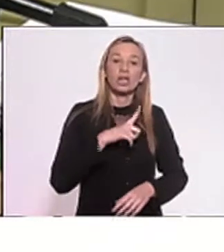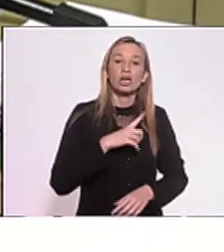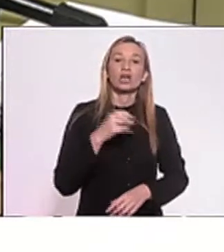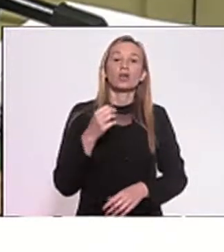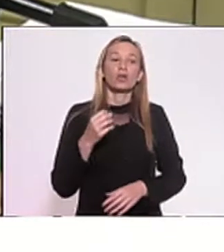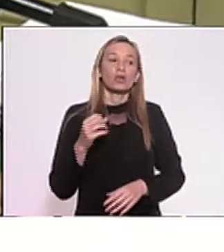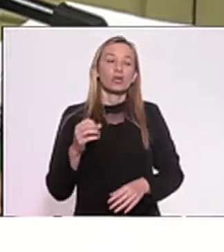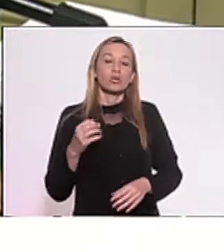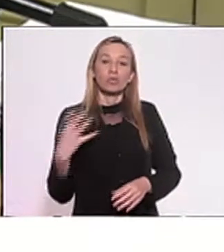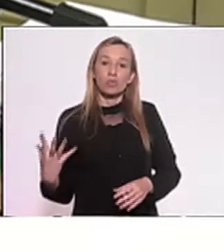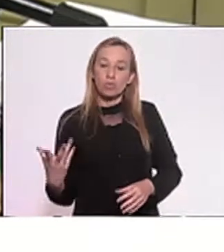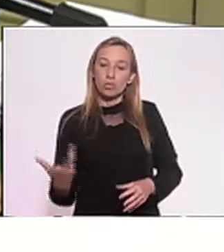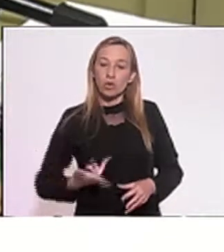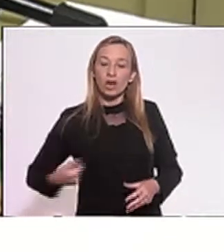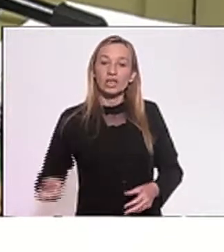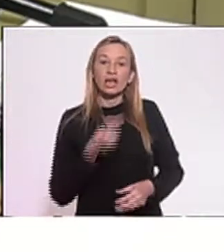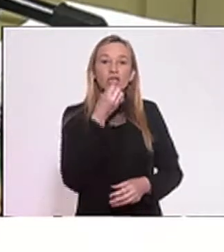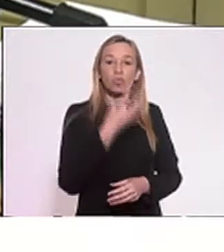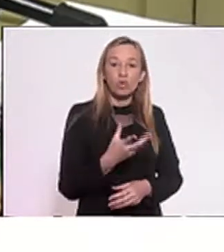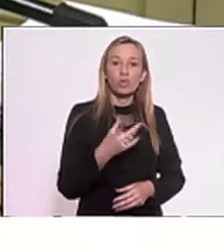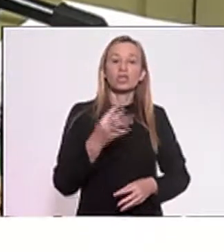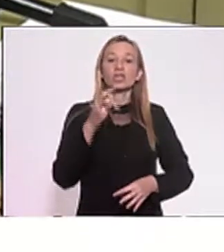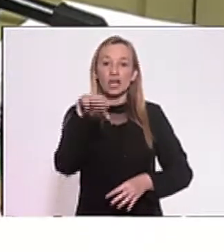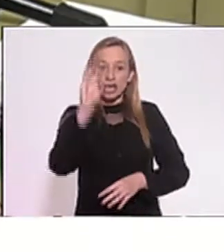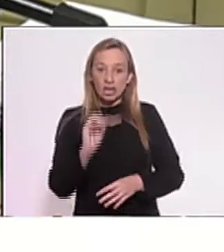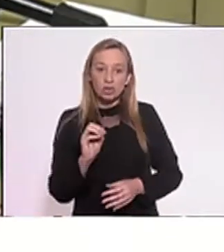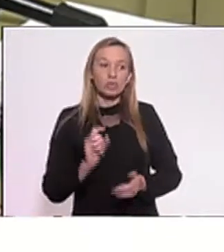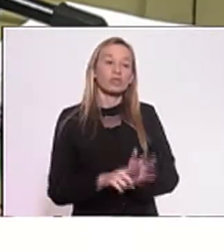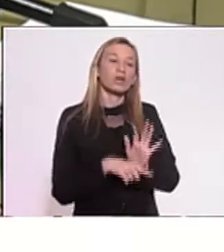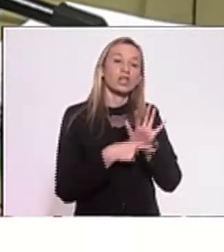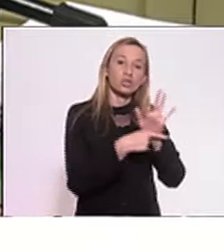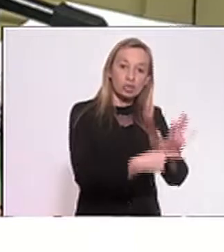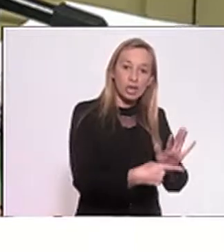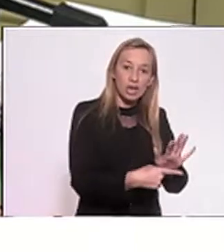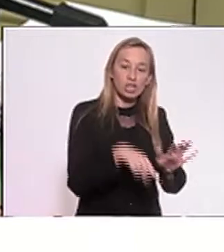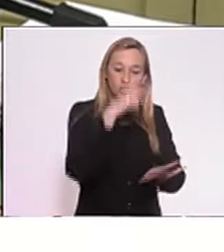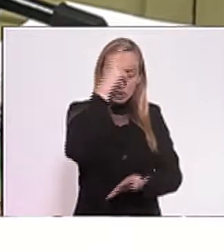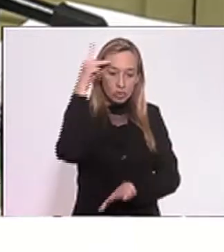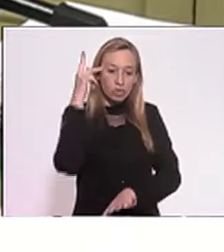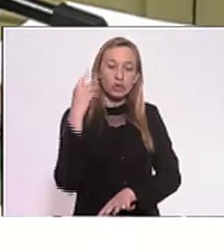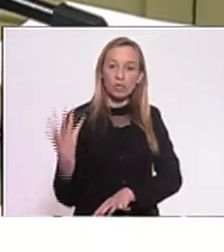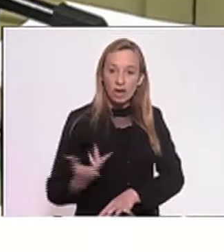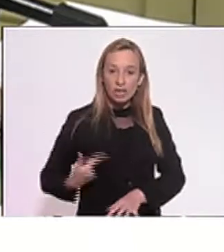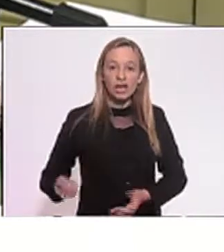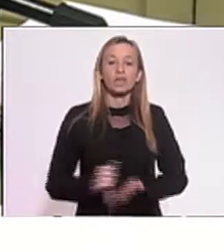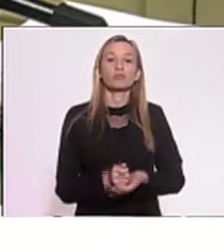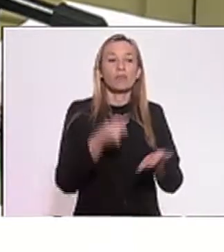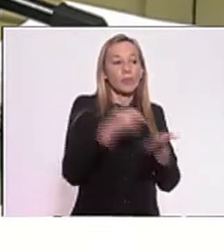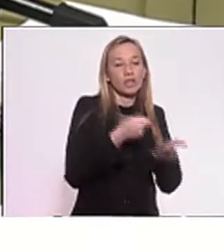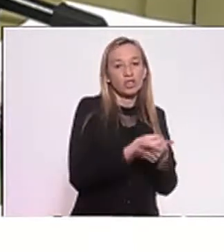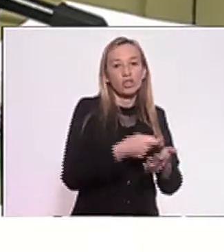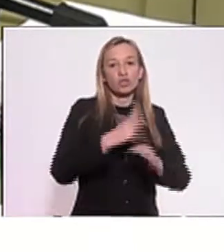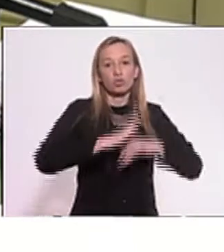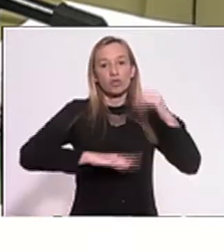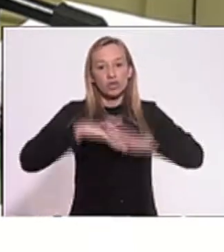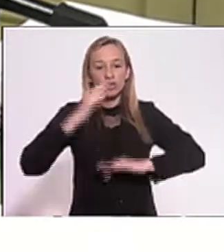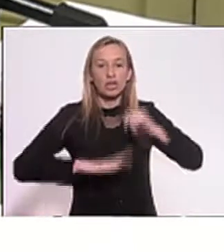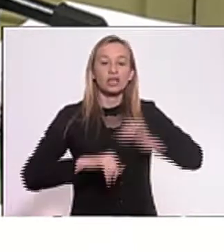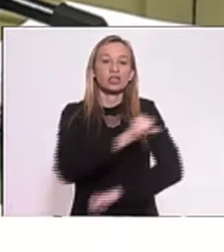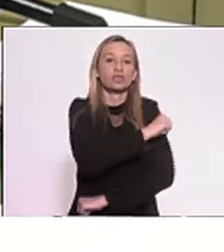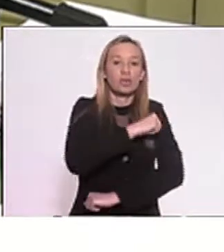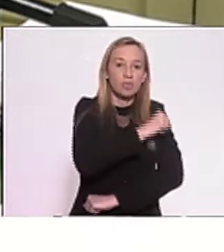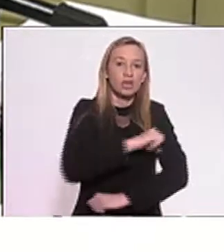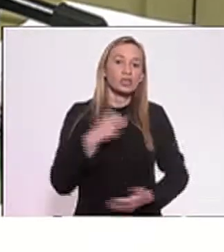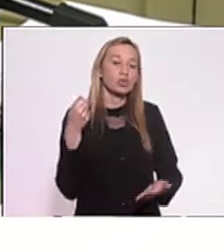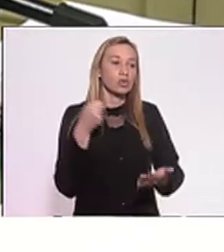técnicas, formando profissionais preparados para prover atendimento de qualidade. Exigir que os profissionais de enfermagem